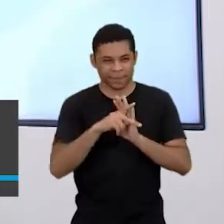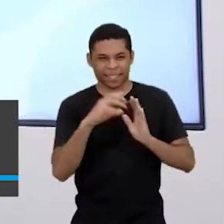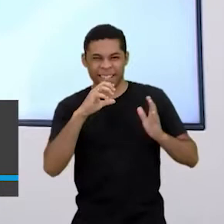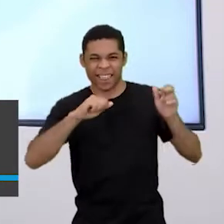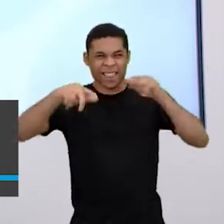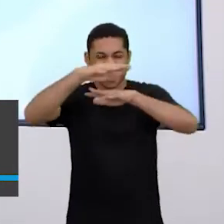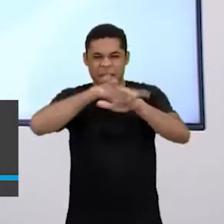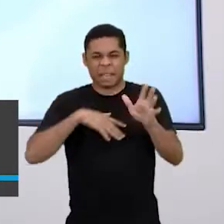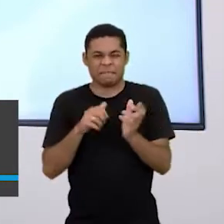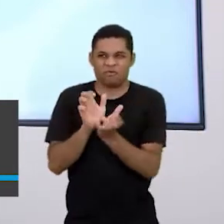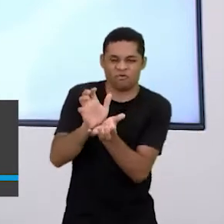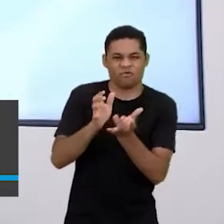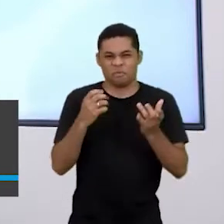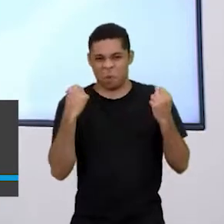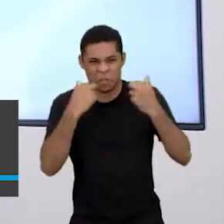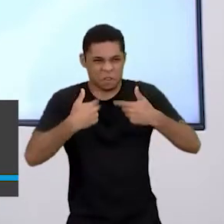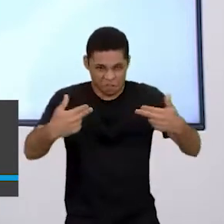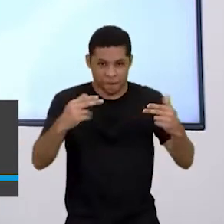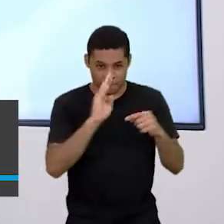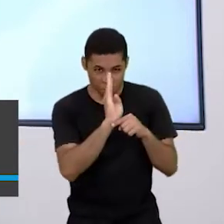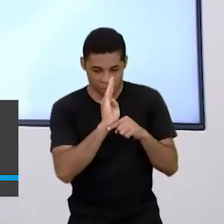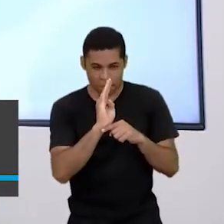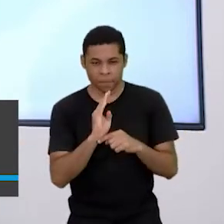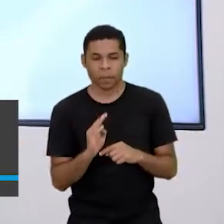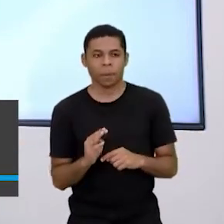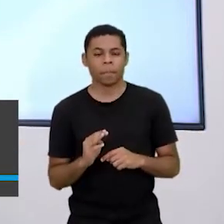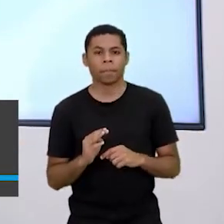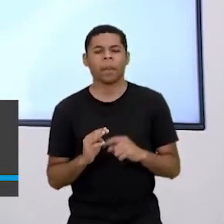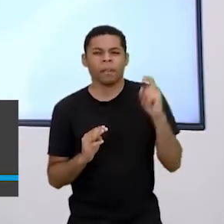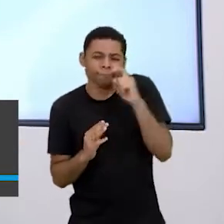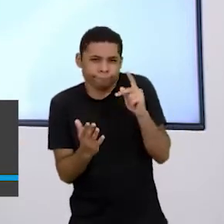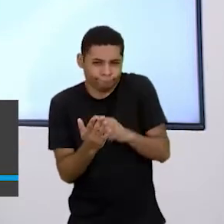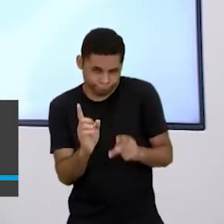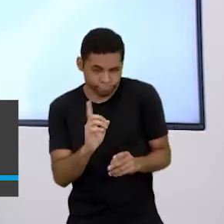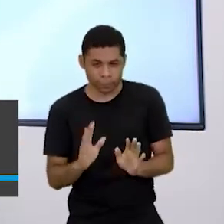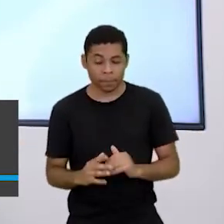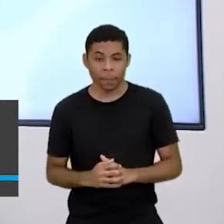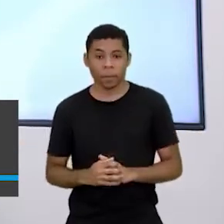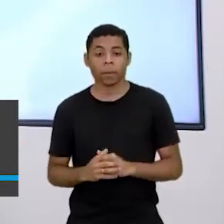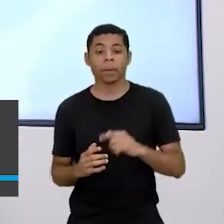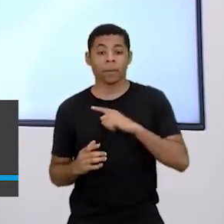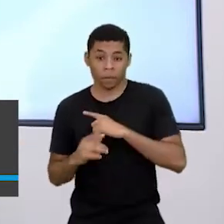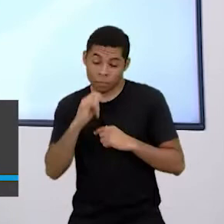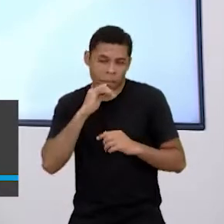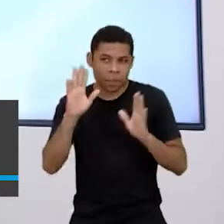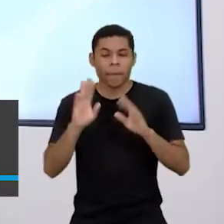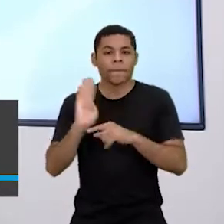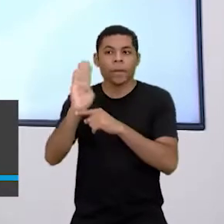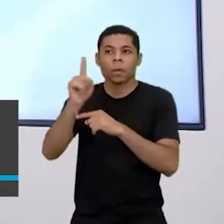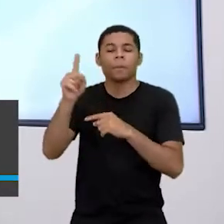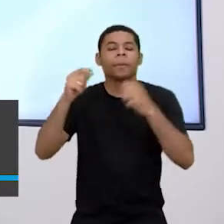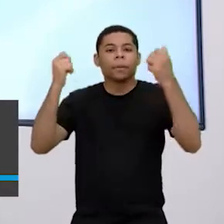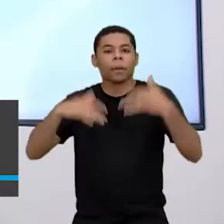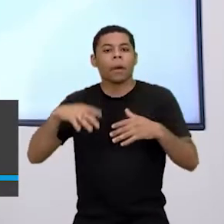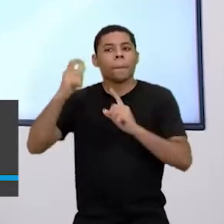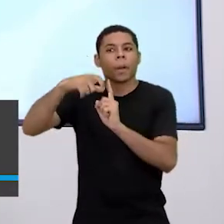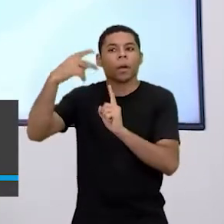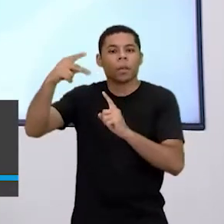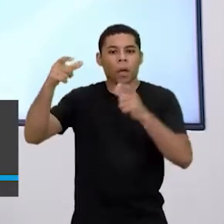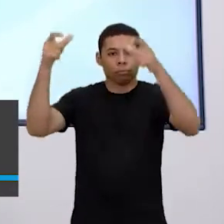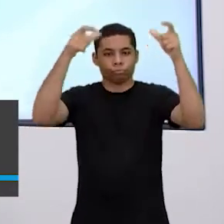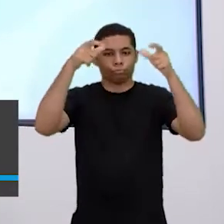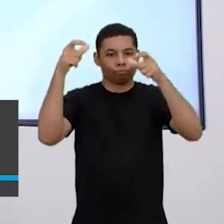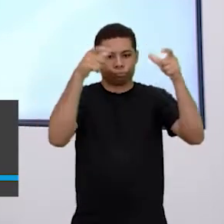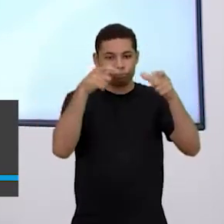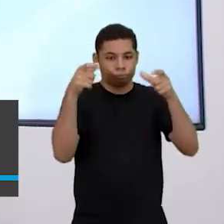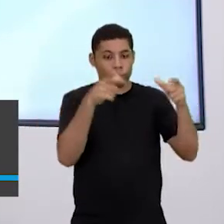Distrito 9, né? Então o personagem são alienígenas que vivem numa